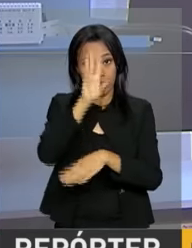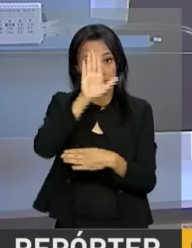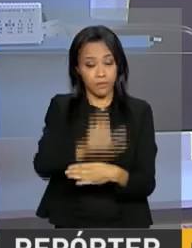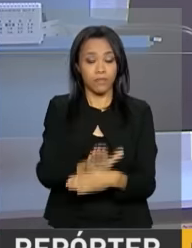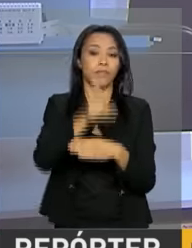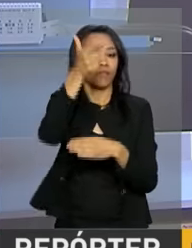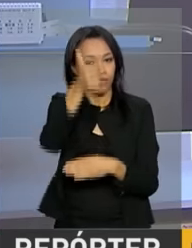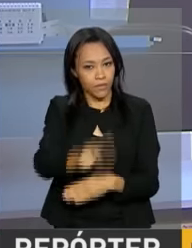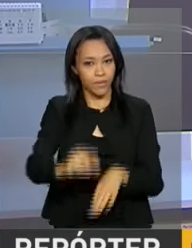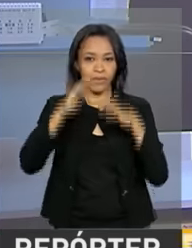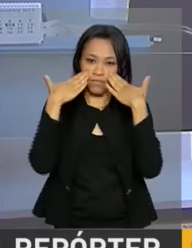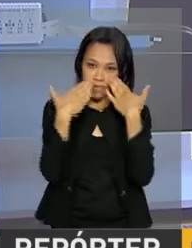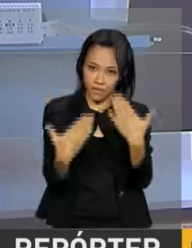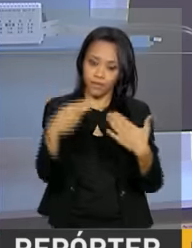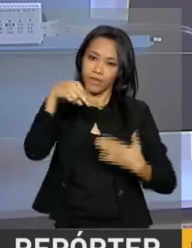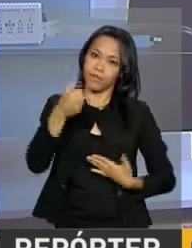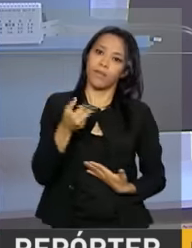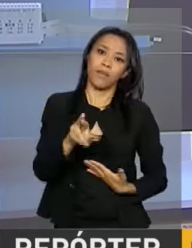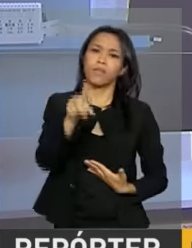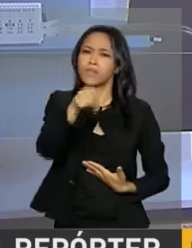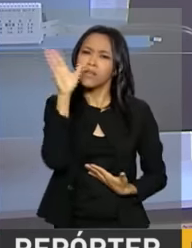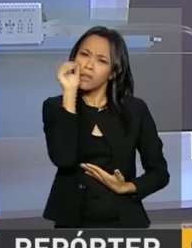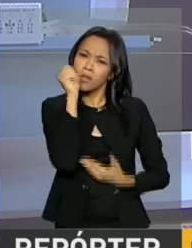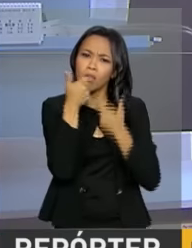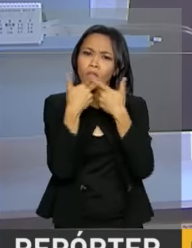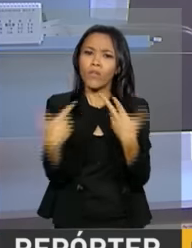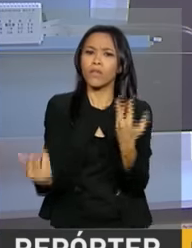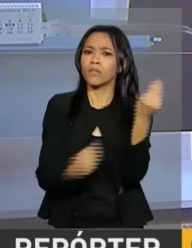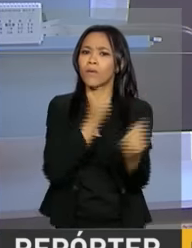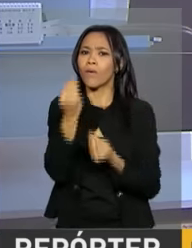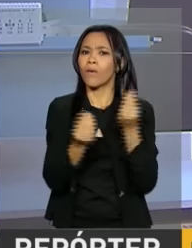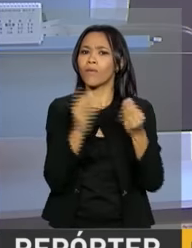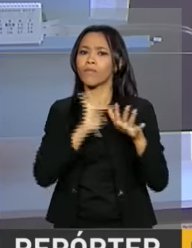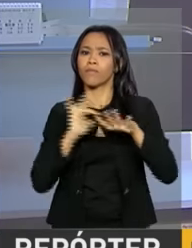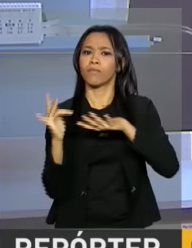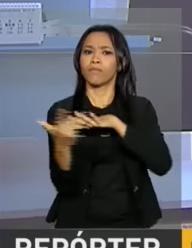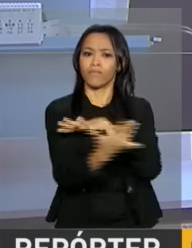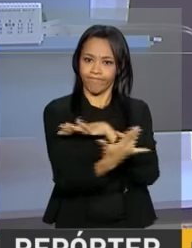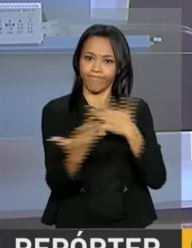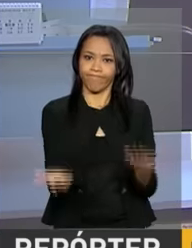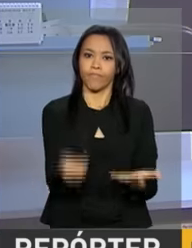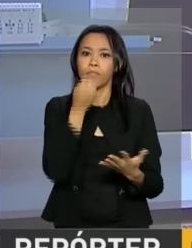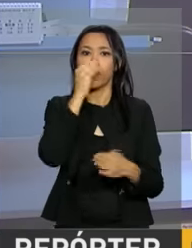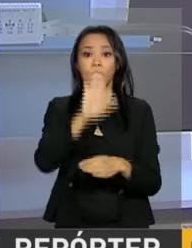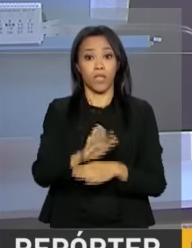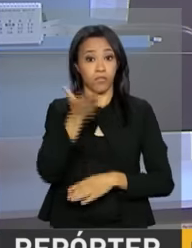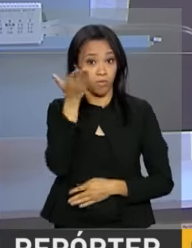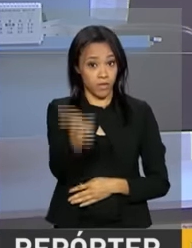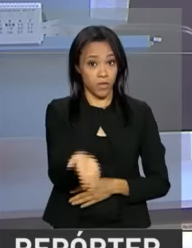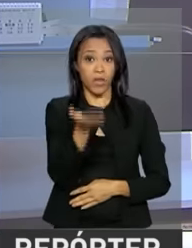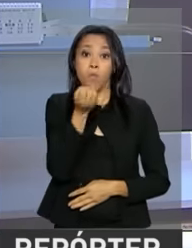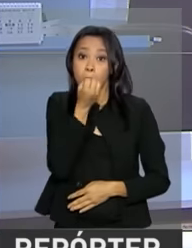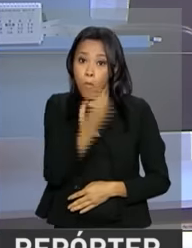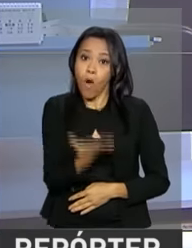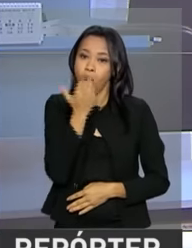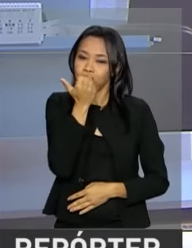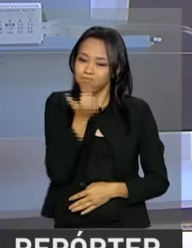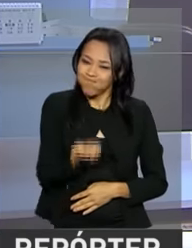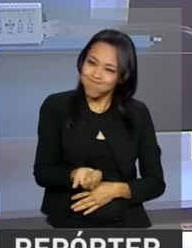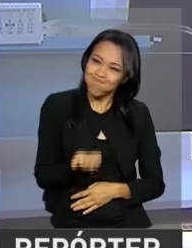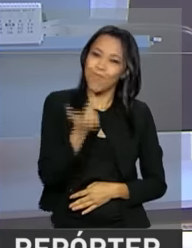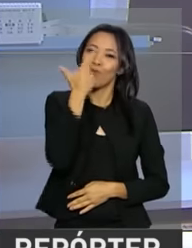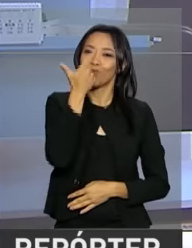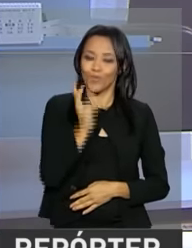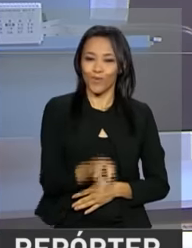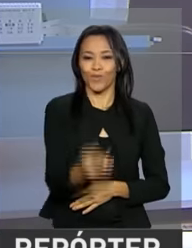edição do repóter NBR acompanhe também as novidades em nossas redes sociais Uma boa tarde para você um bom almoço e